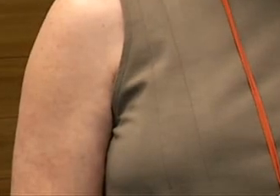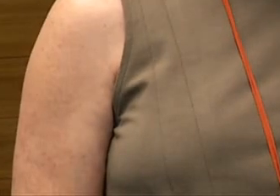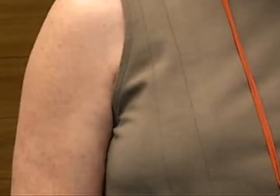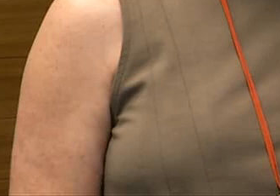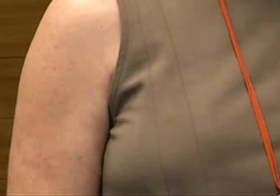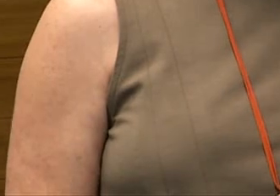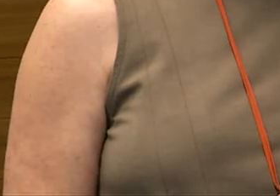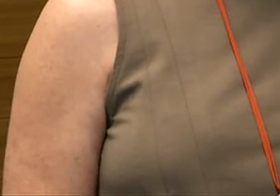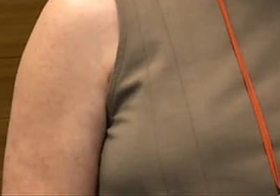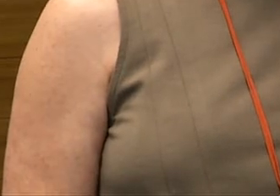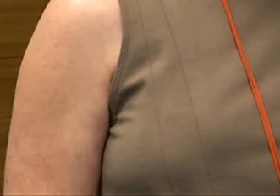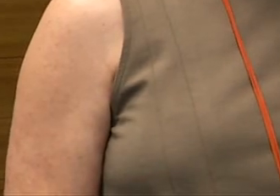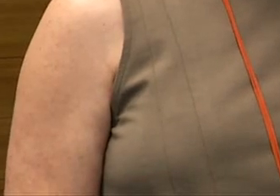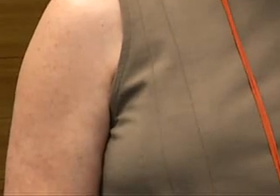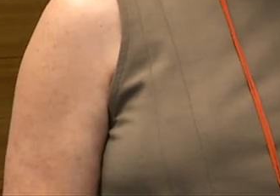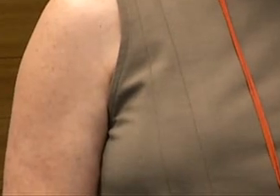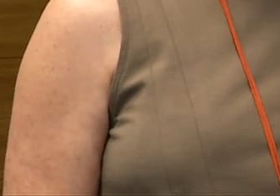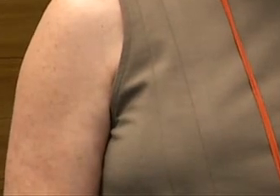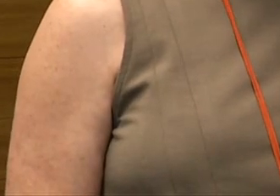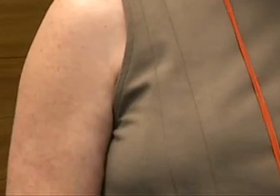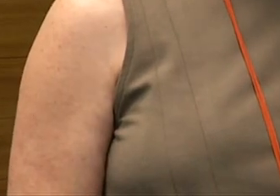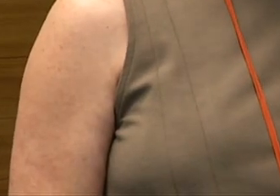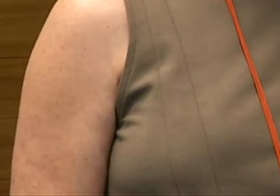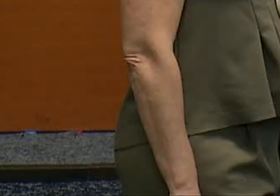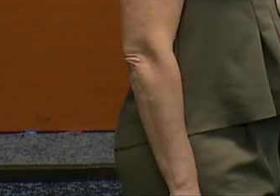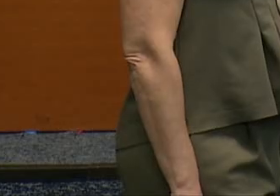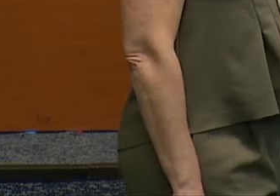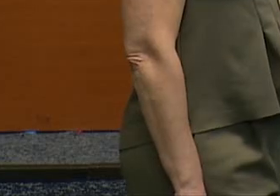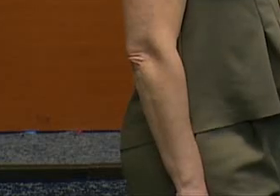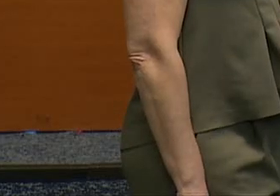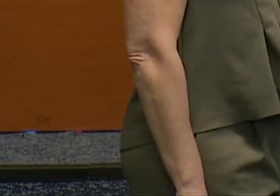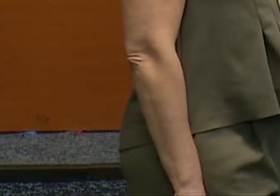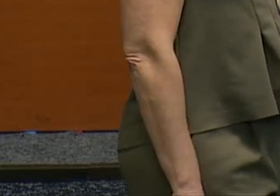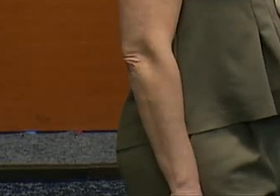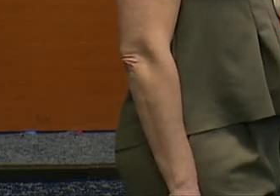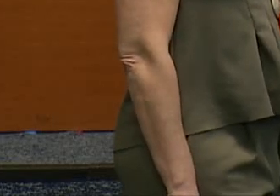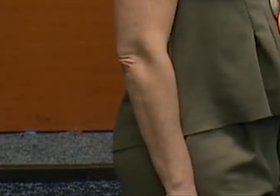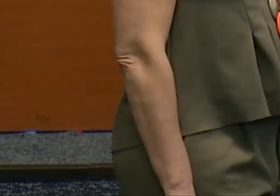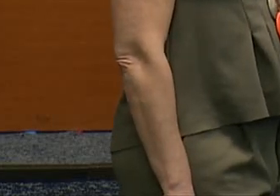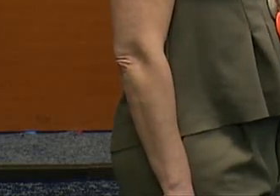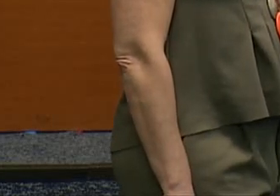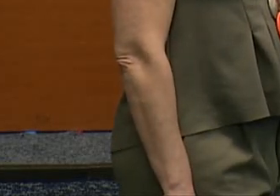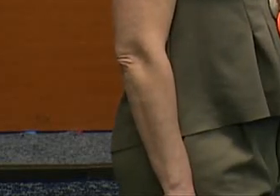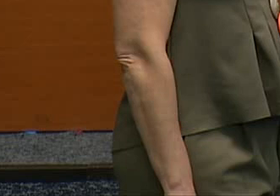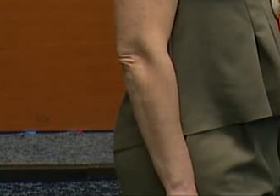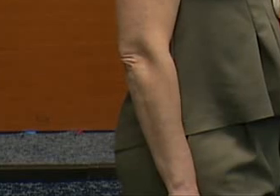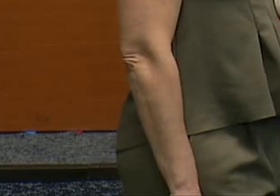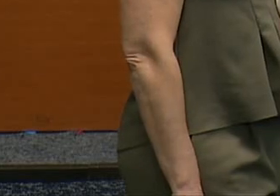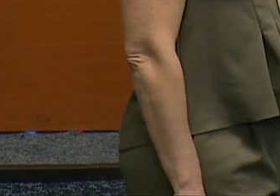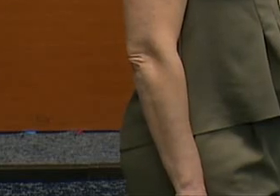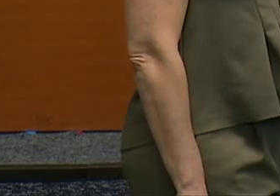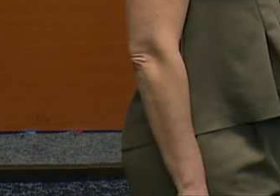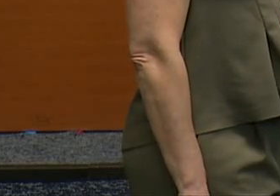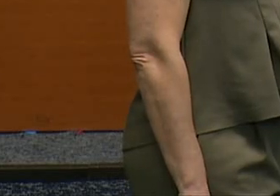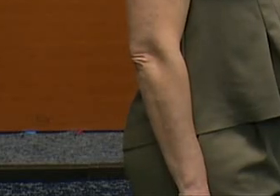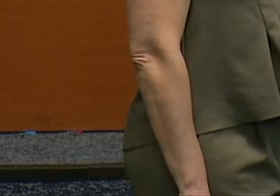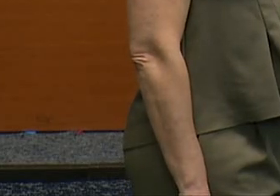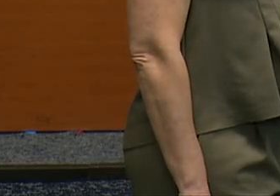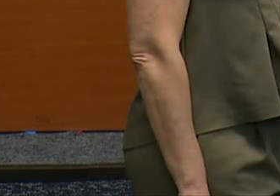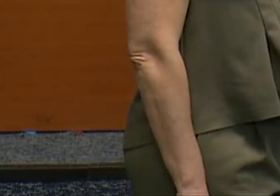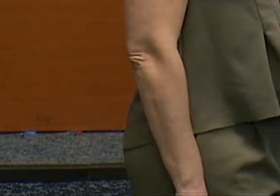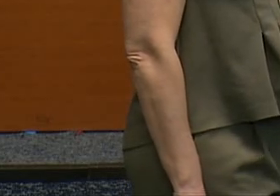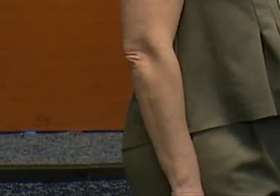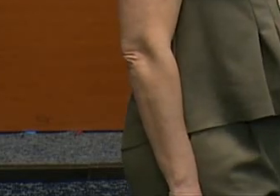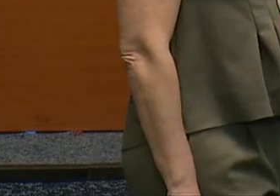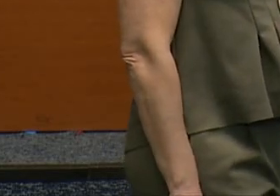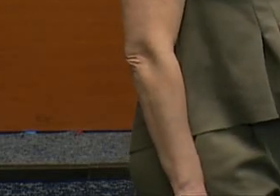era acolhedor. Carregou aquela residência nas costas, os residentes também, porque o Dr. Jajura, que falarei dele em